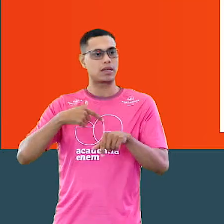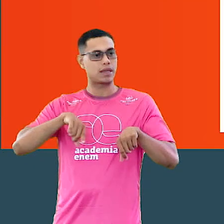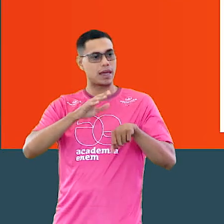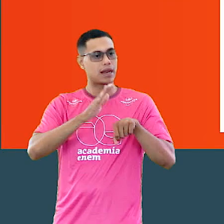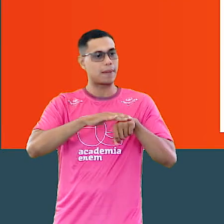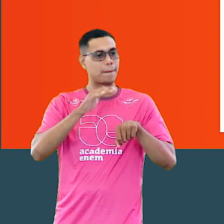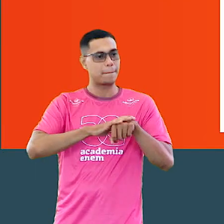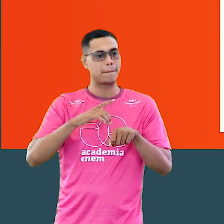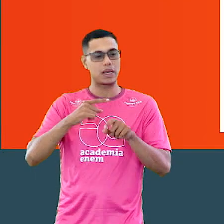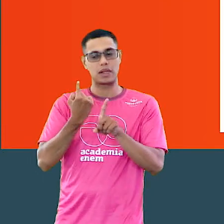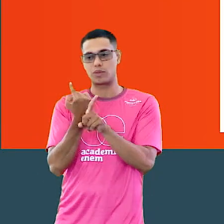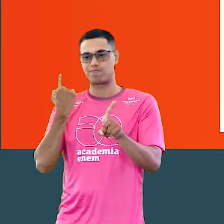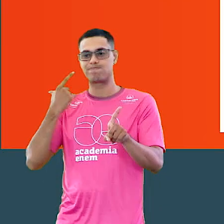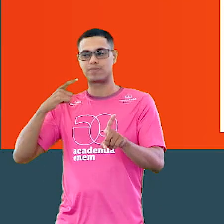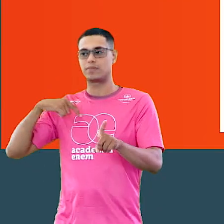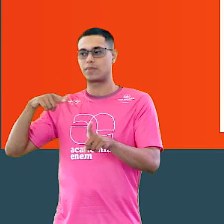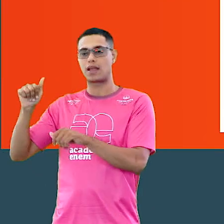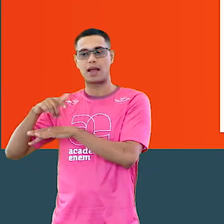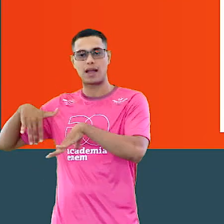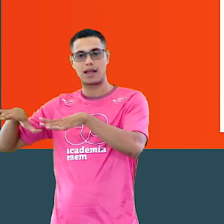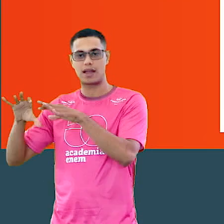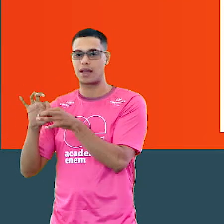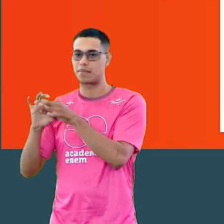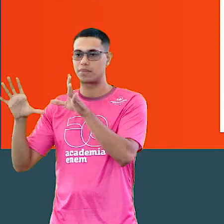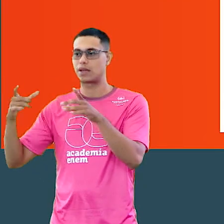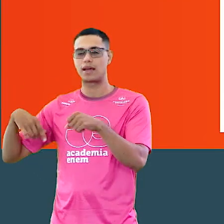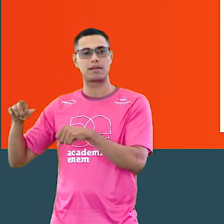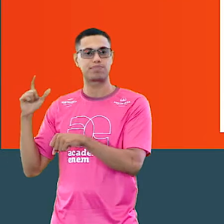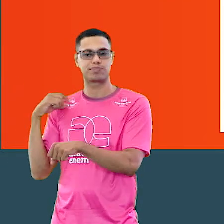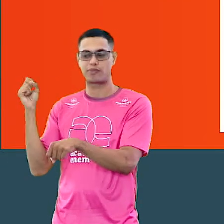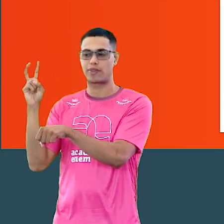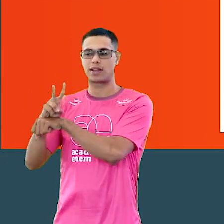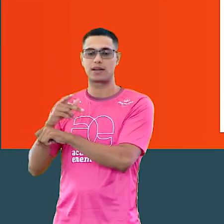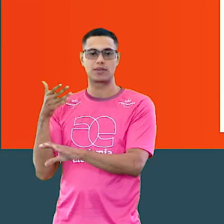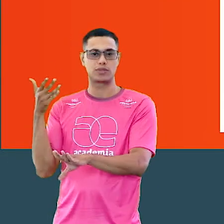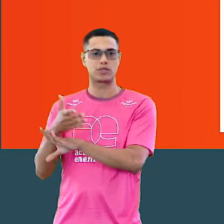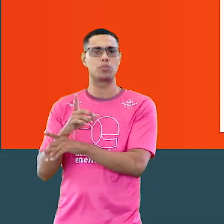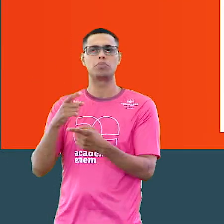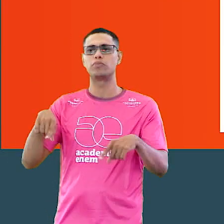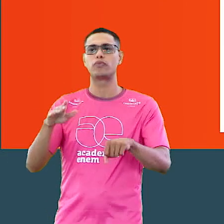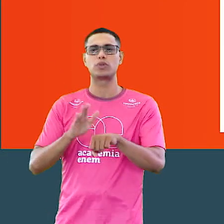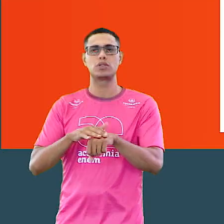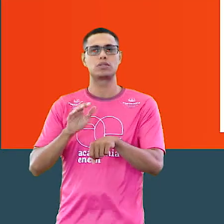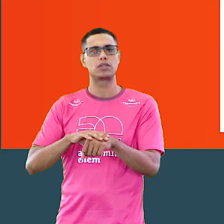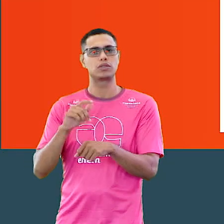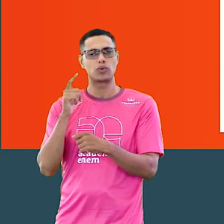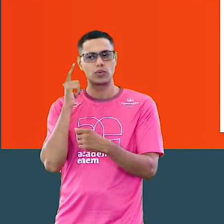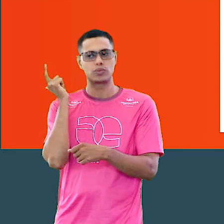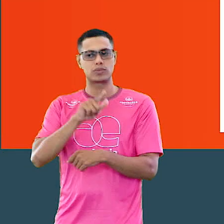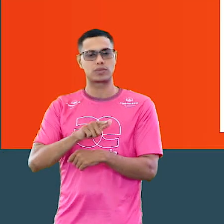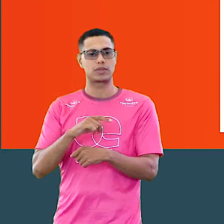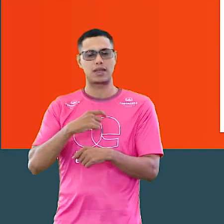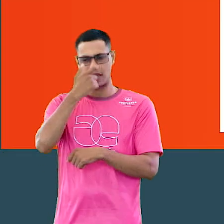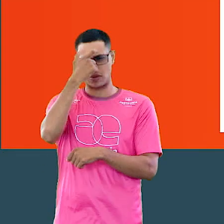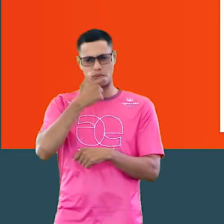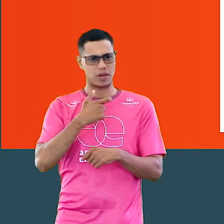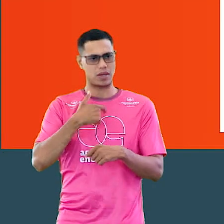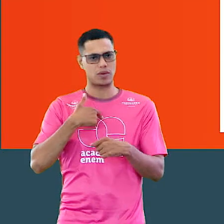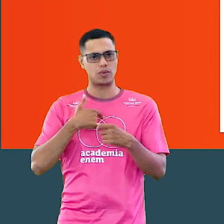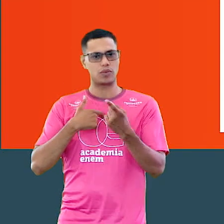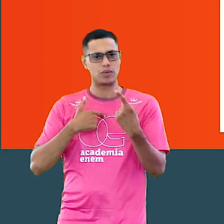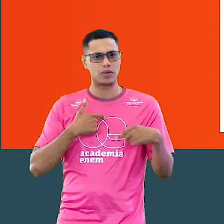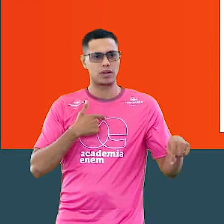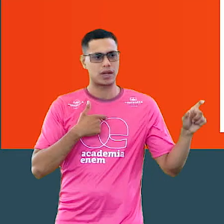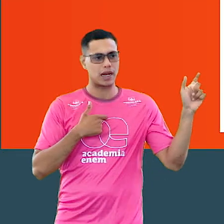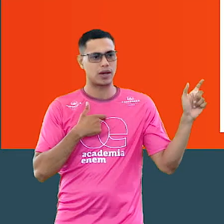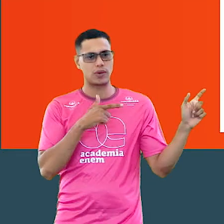ampla concorrência e ela conseguiu a vaga dela. E por que vocês não conseguem? Eu não estou falando de mim, eu não estou falando do